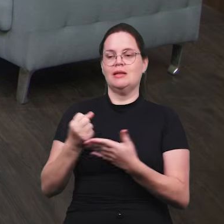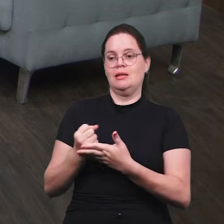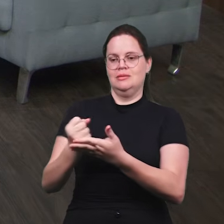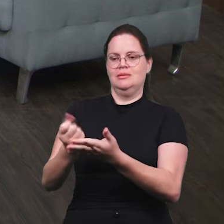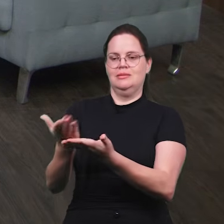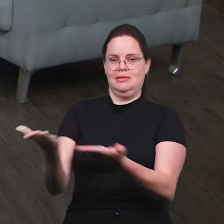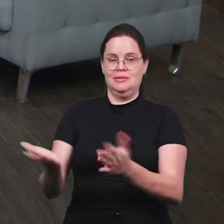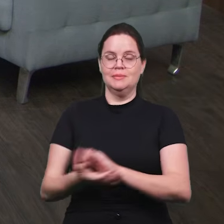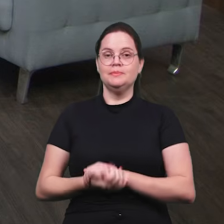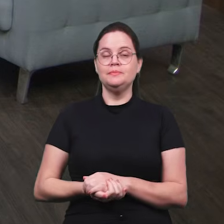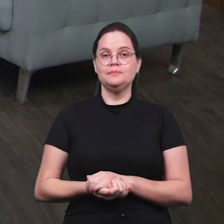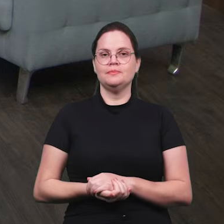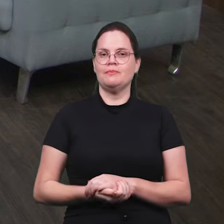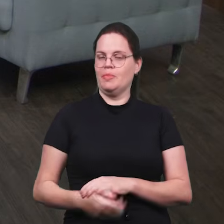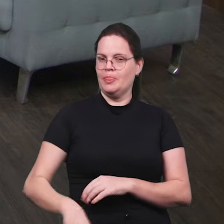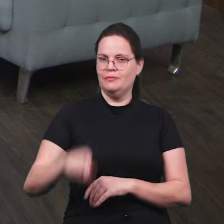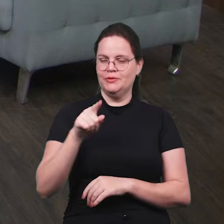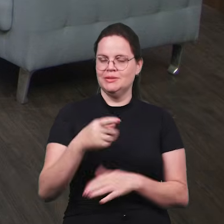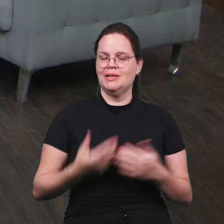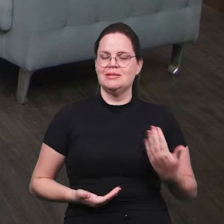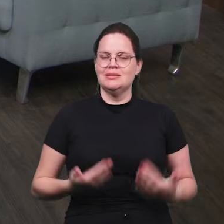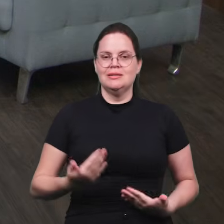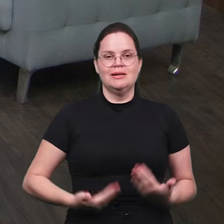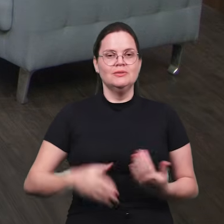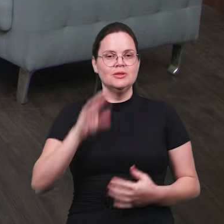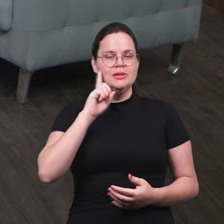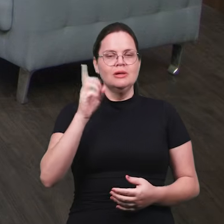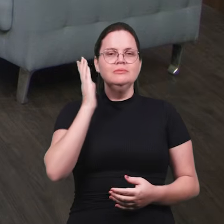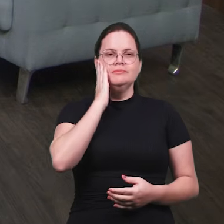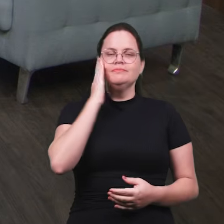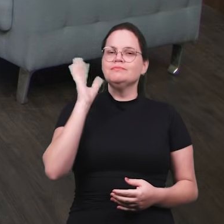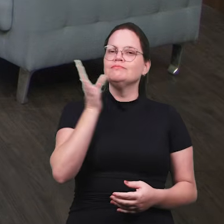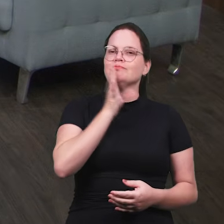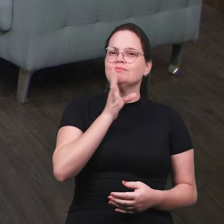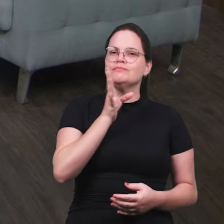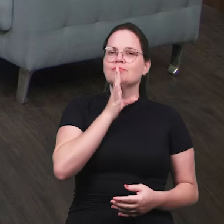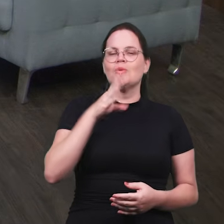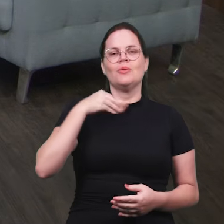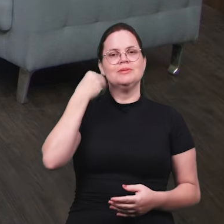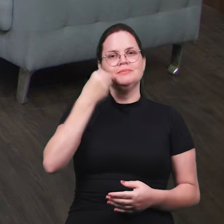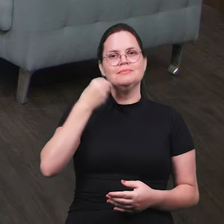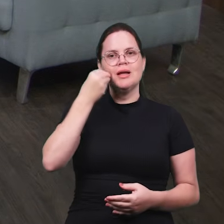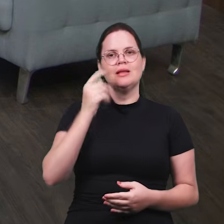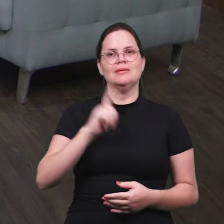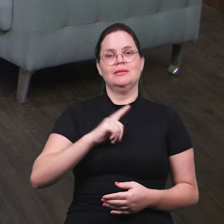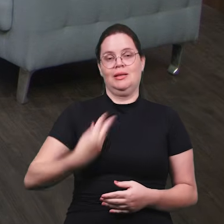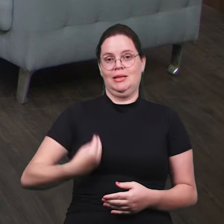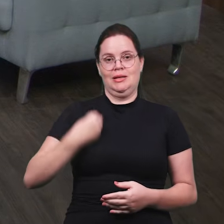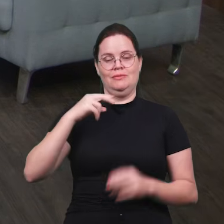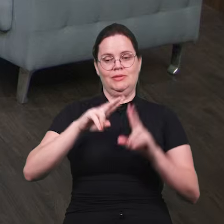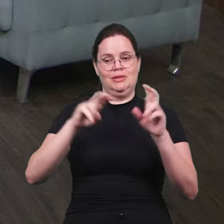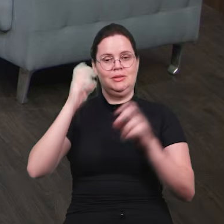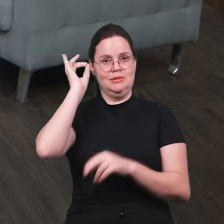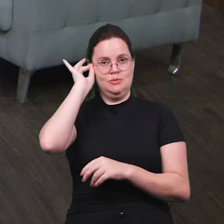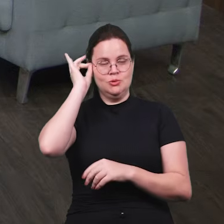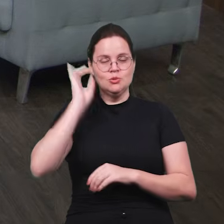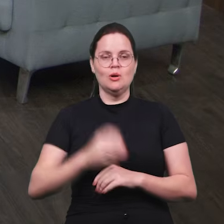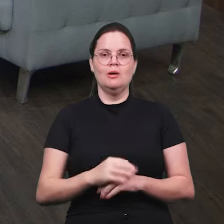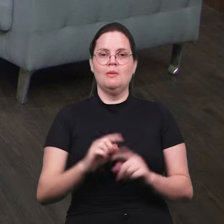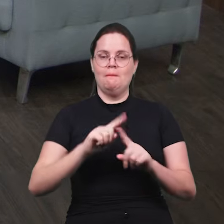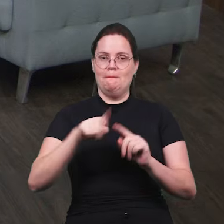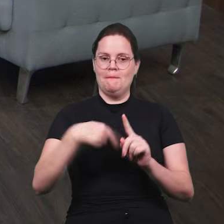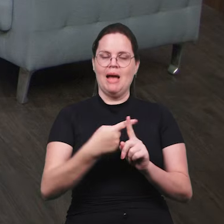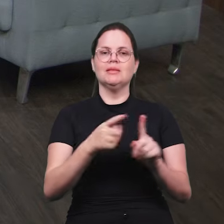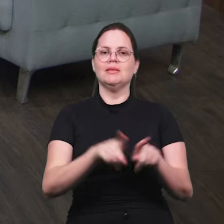E certamente você aqui como servo de Deus, que tem o conhecimento de causa na parte espiritual, mas também como enfermeiro e